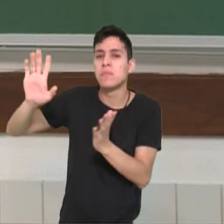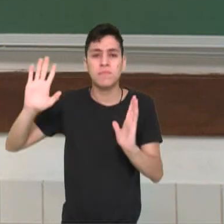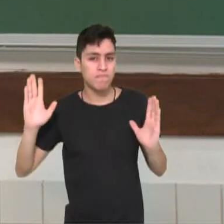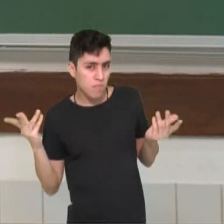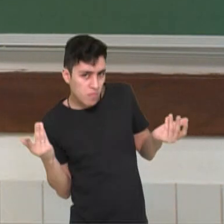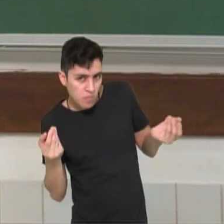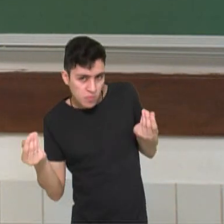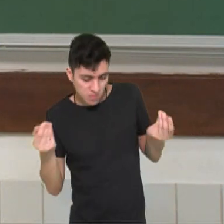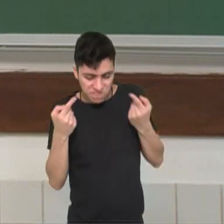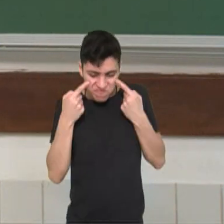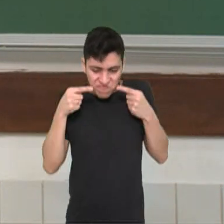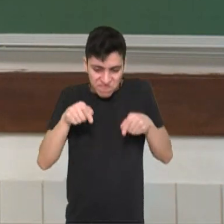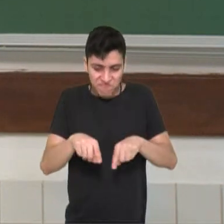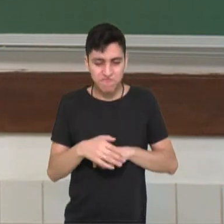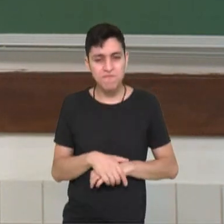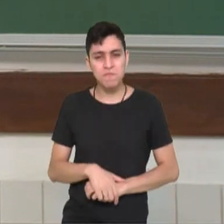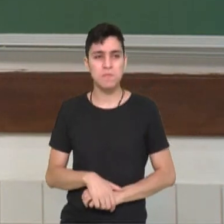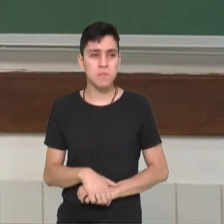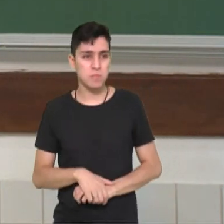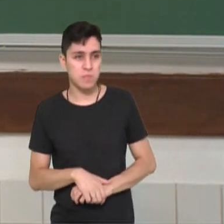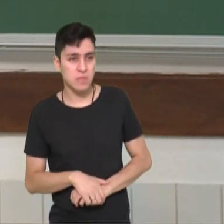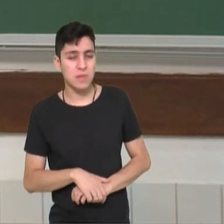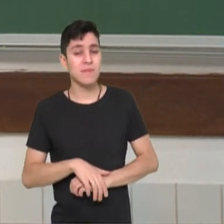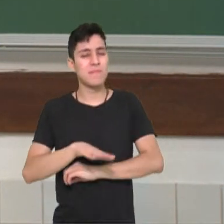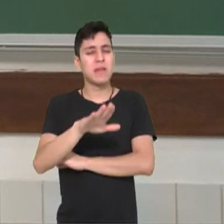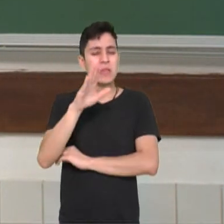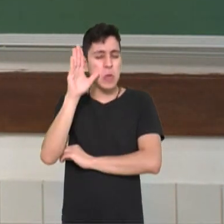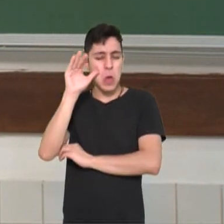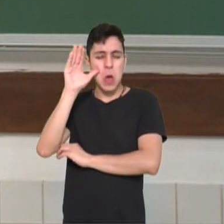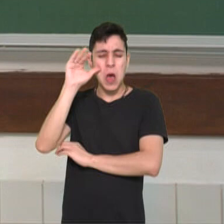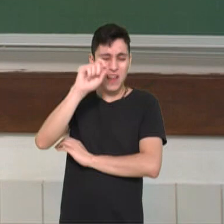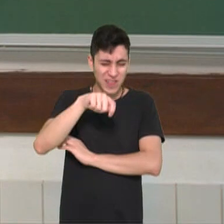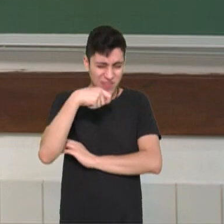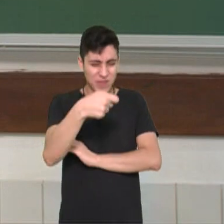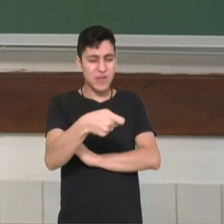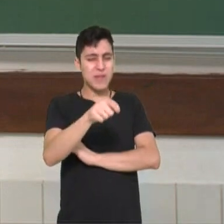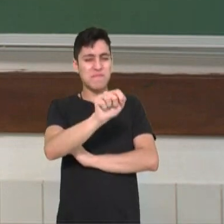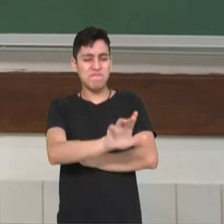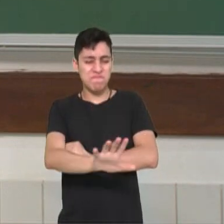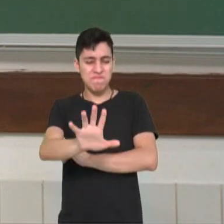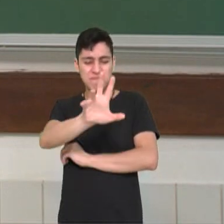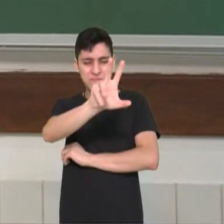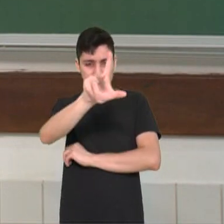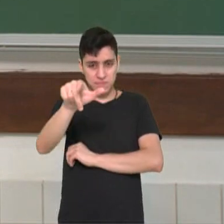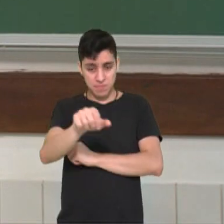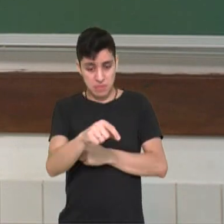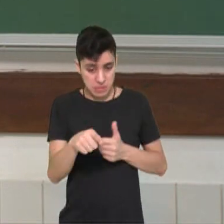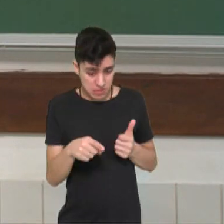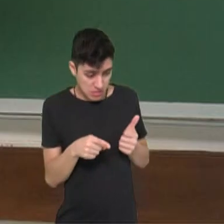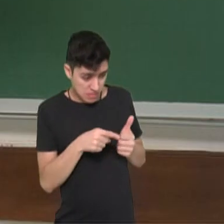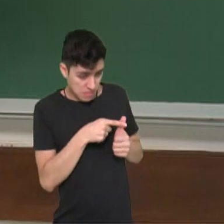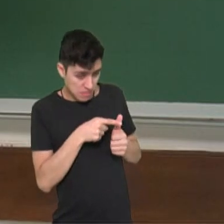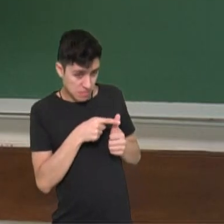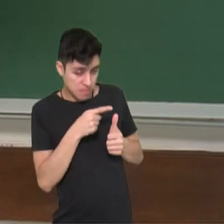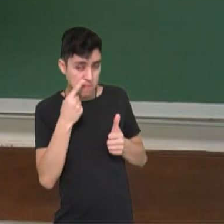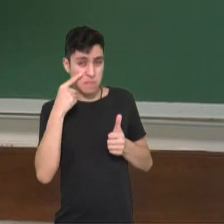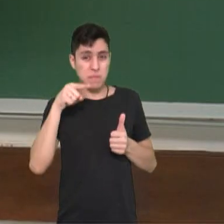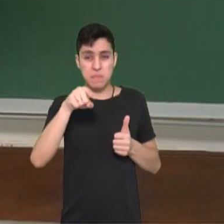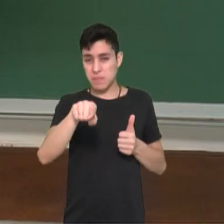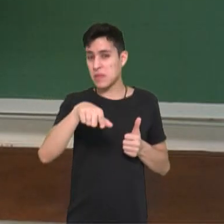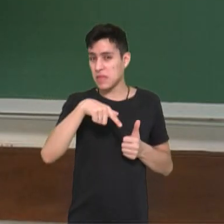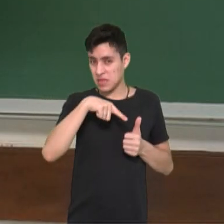lá? Bom, algumas curiosidades sobre o continente africano. Primeiro, ele está dividido em